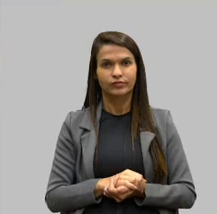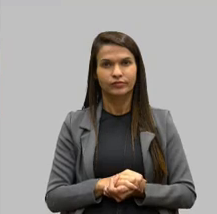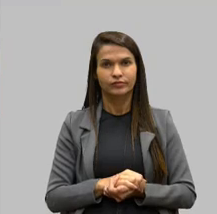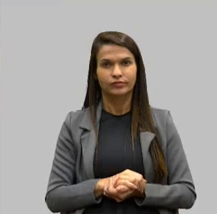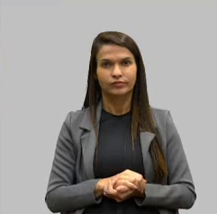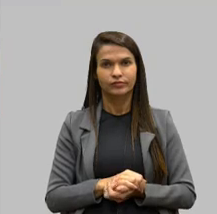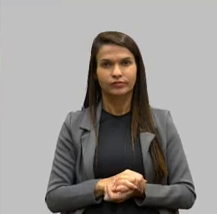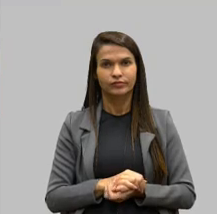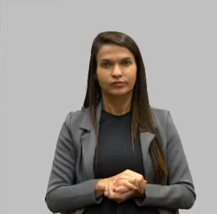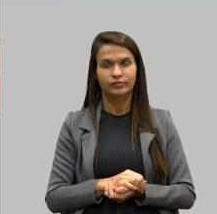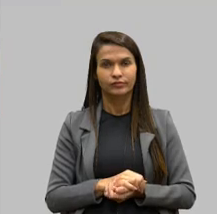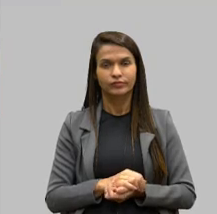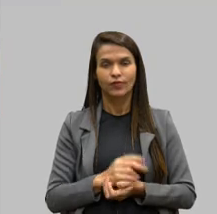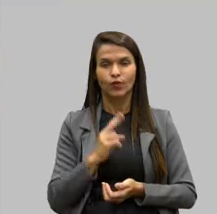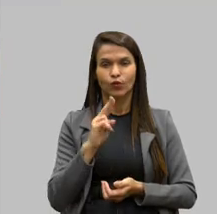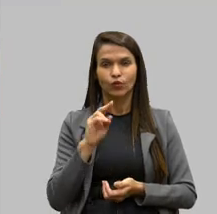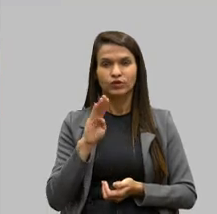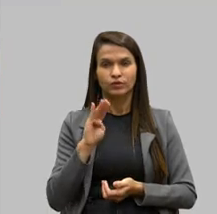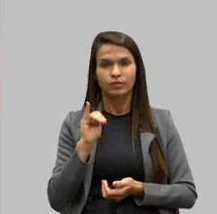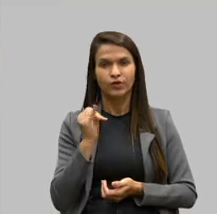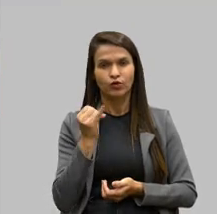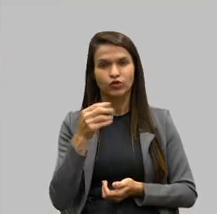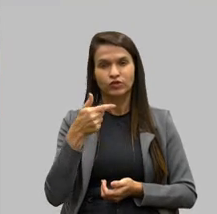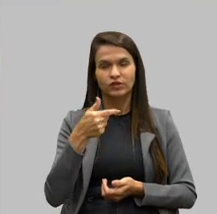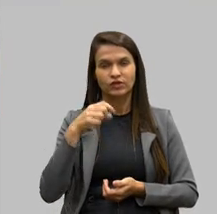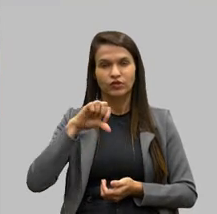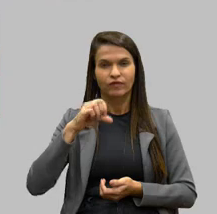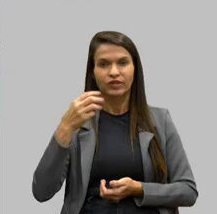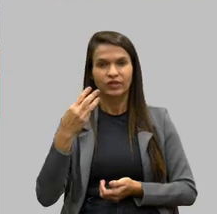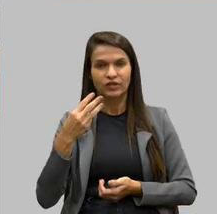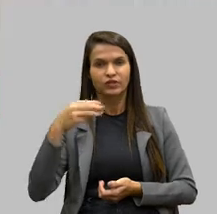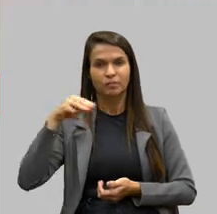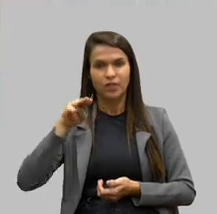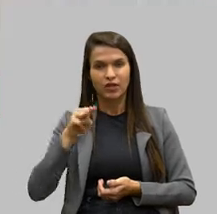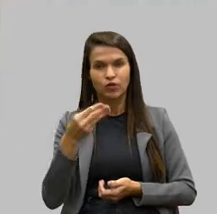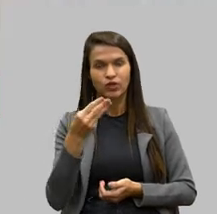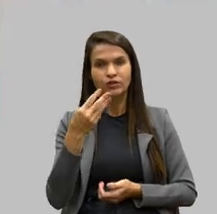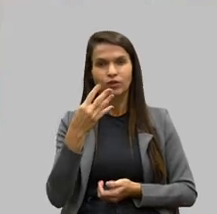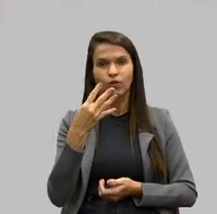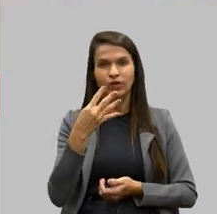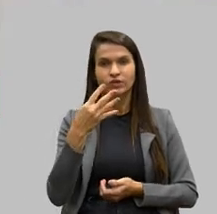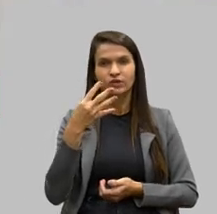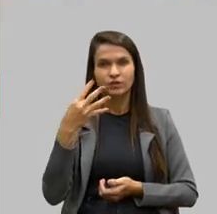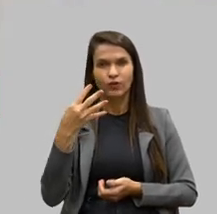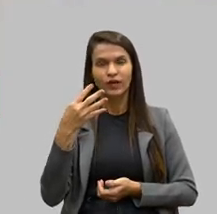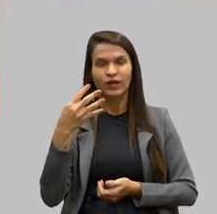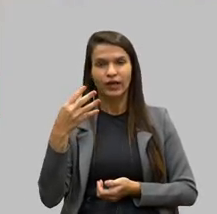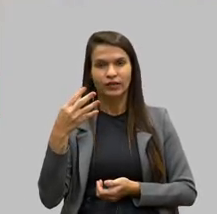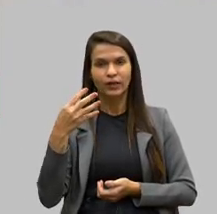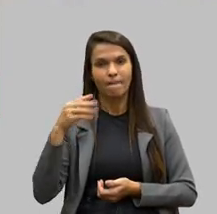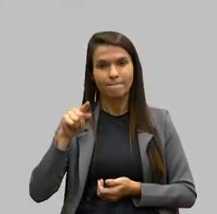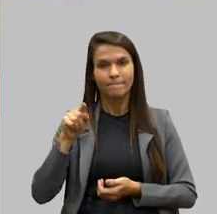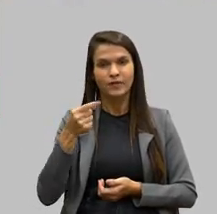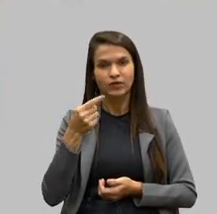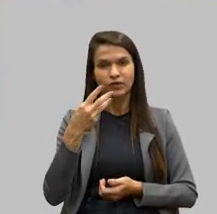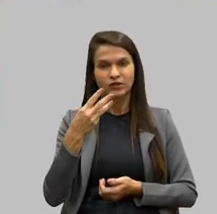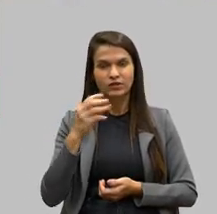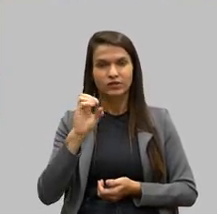Isso, R$ 2,293,444,308